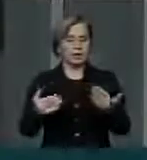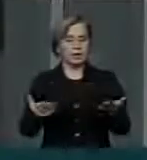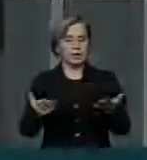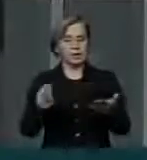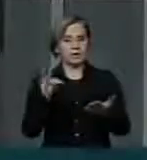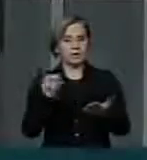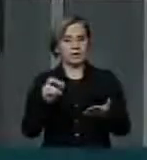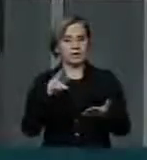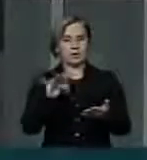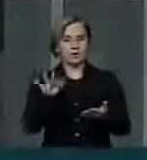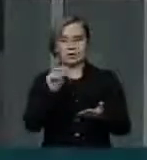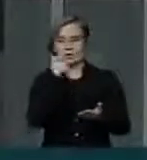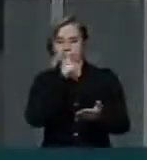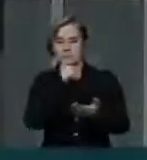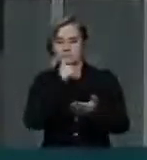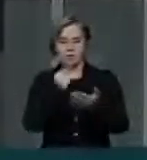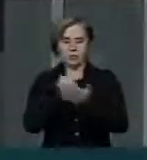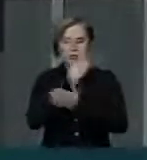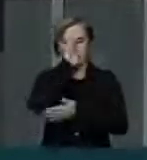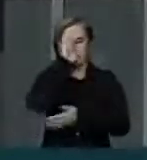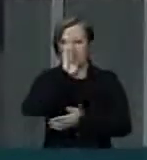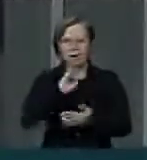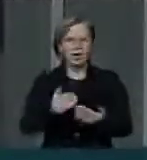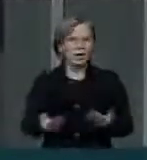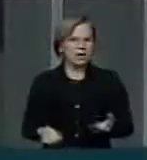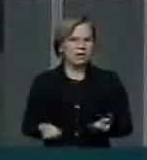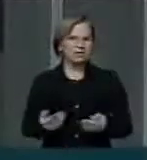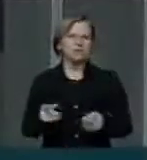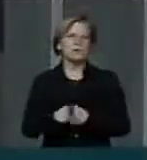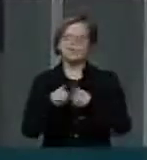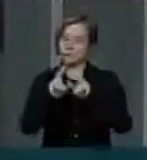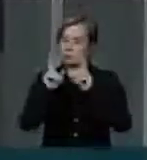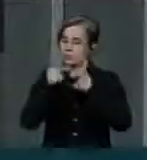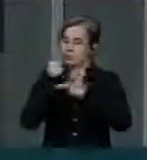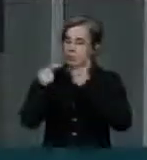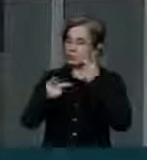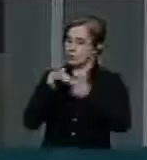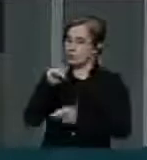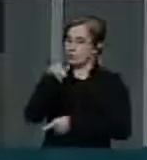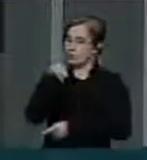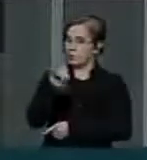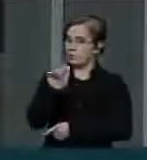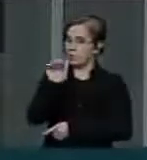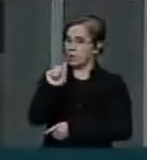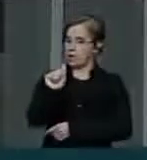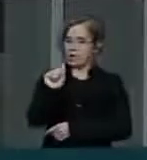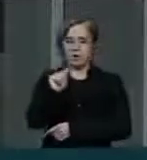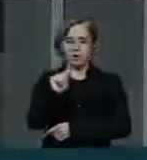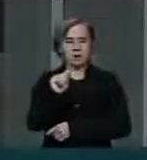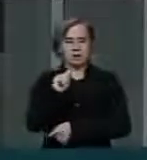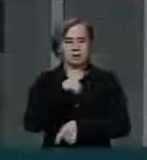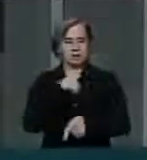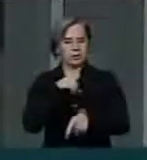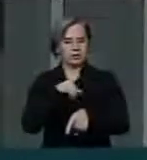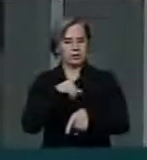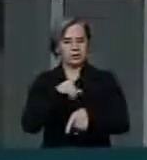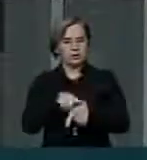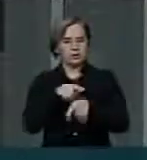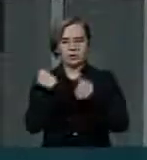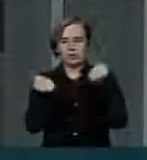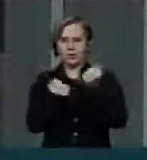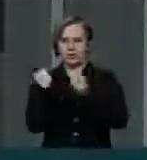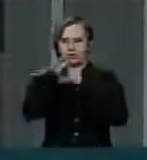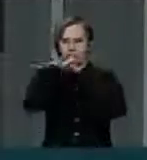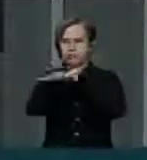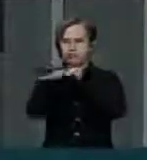para pagar as gratuidades. Do mesmo jeito como foi colocado pelo IPEA, os congestionamentos dos automóveis